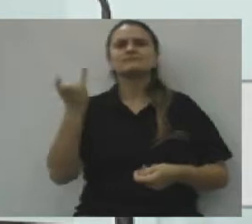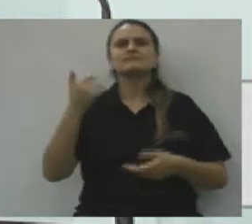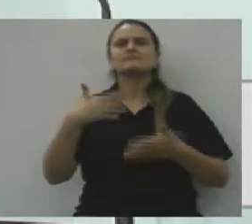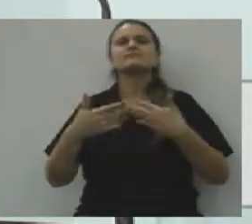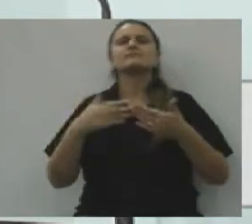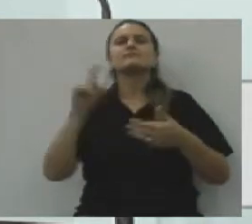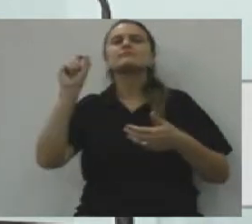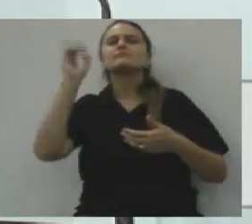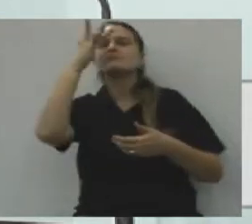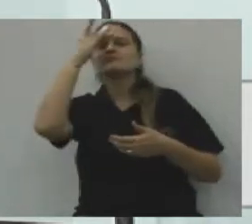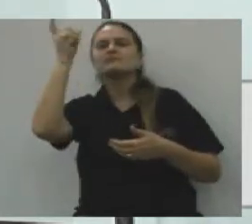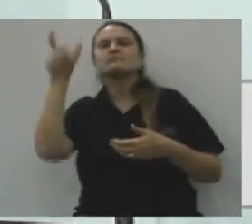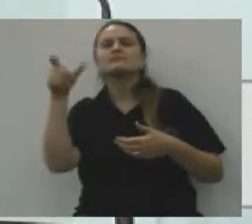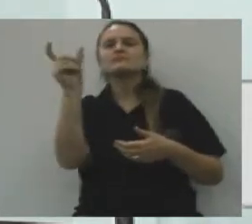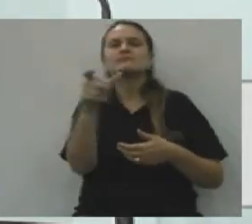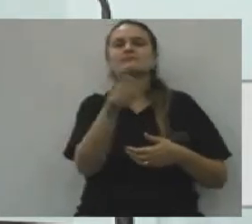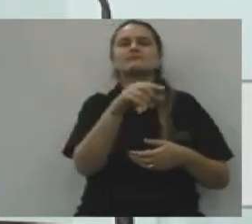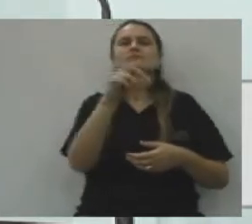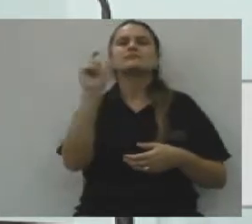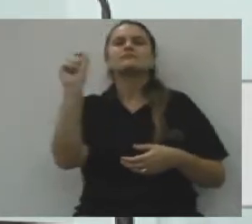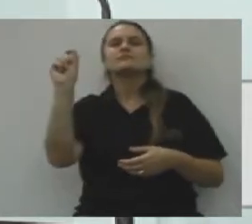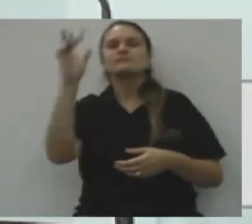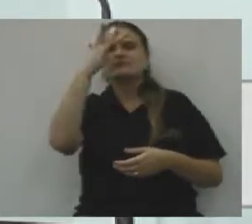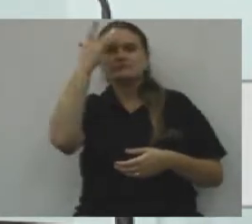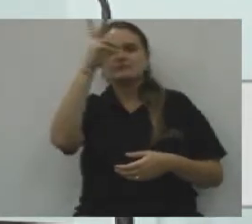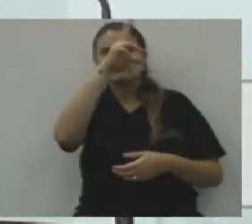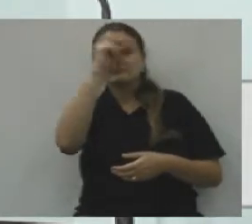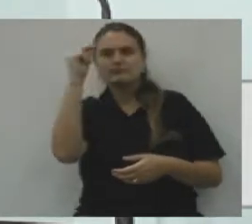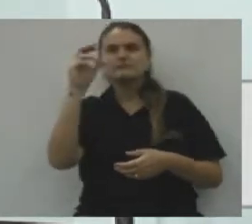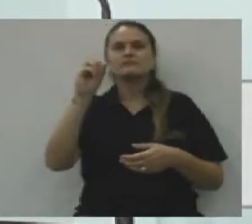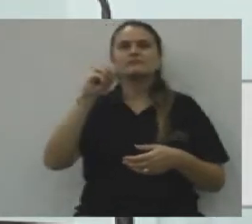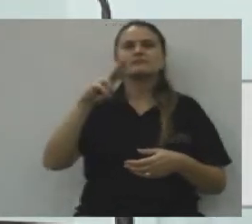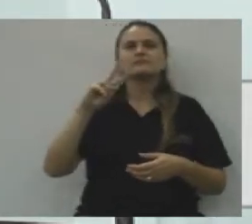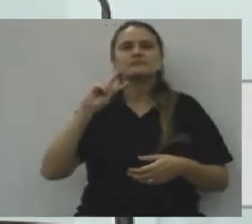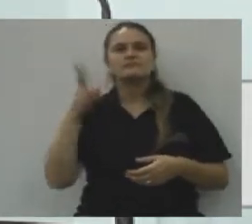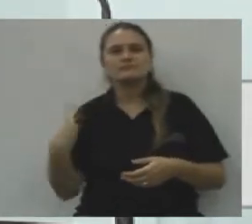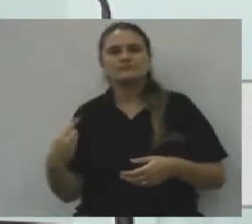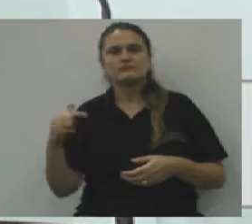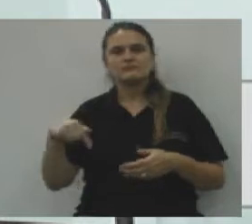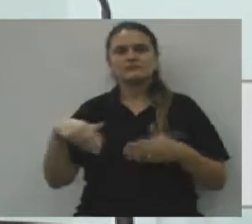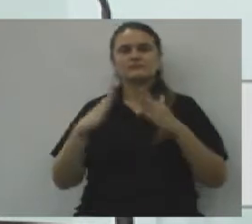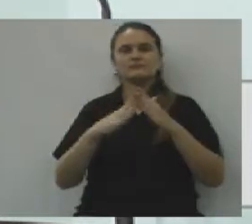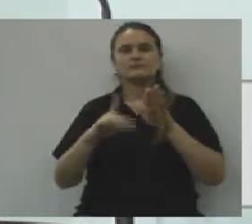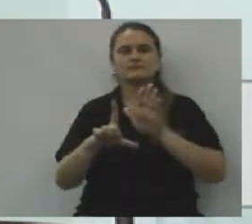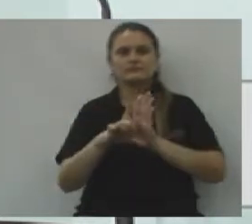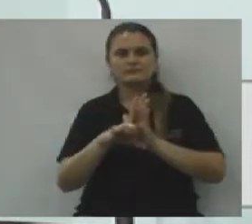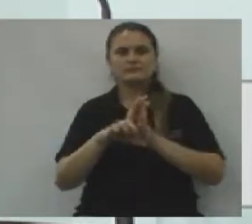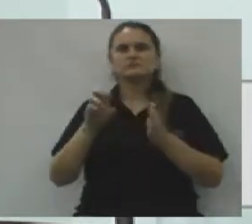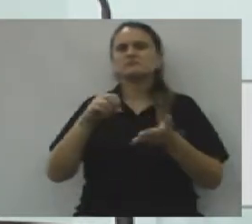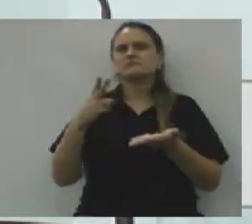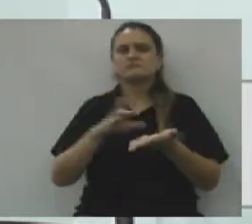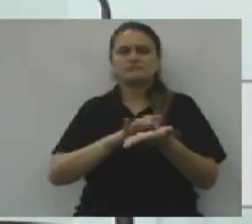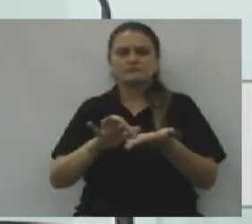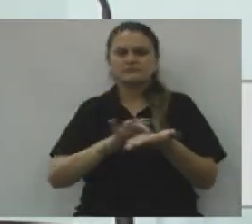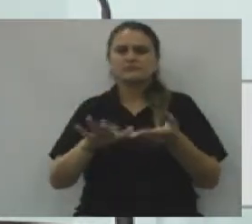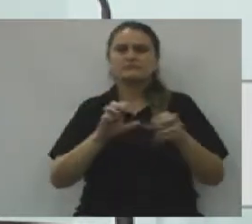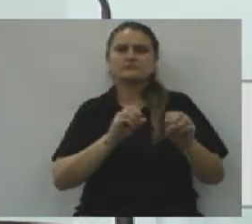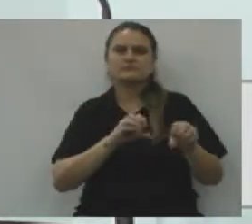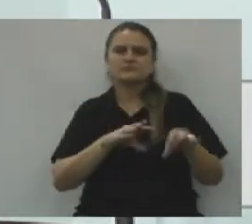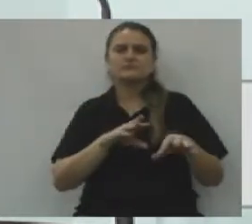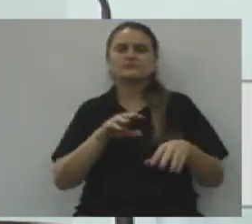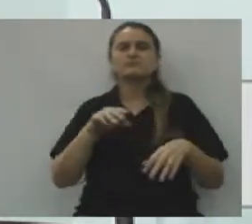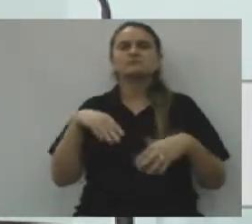Aqui para diante, prefeito, legislador, nessa Casa de Leis, secretário de Educação, ou